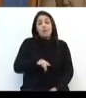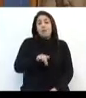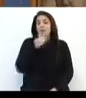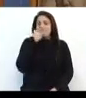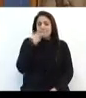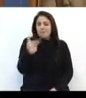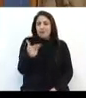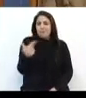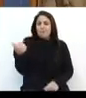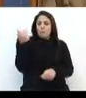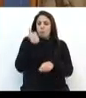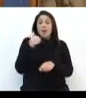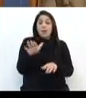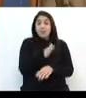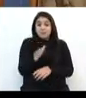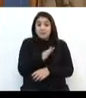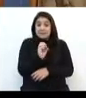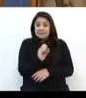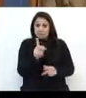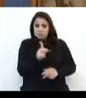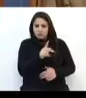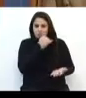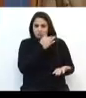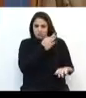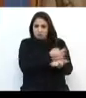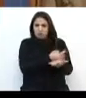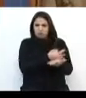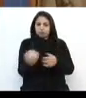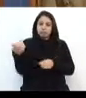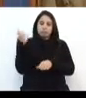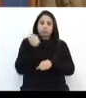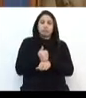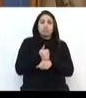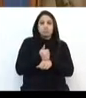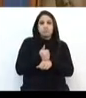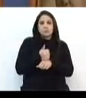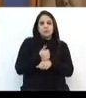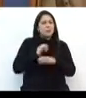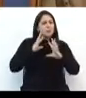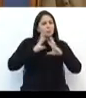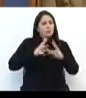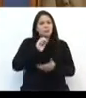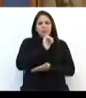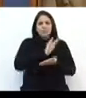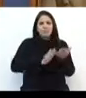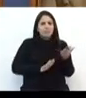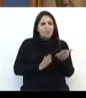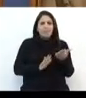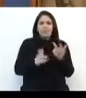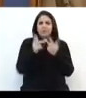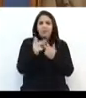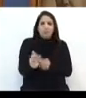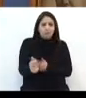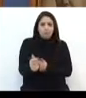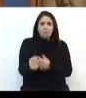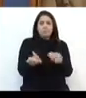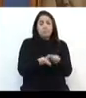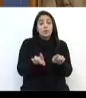elas assumem turmas quando na ausência de professores. Todas as atividades dela, até para elas